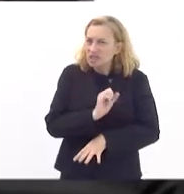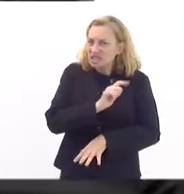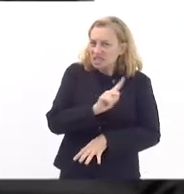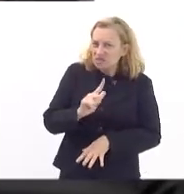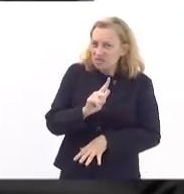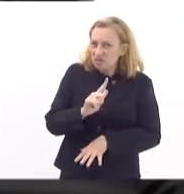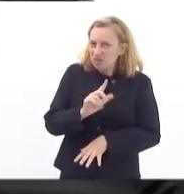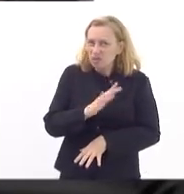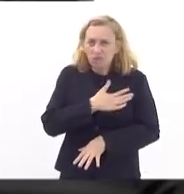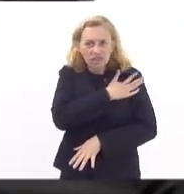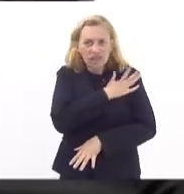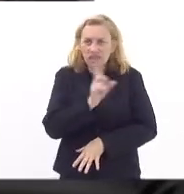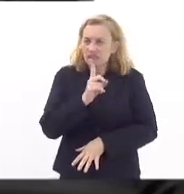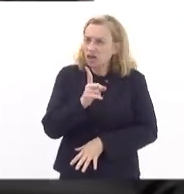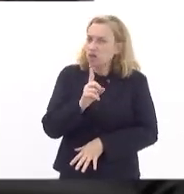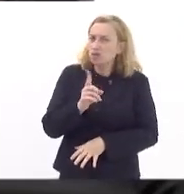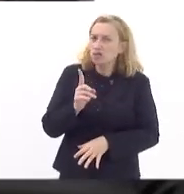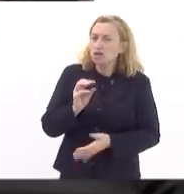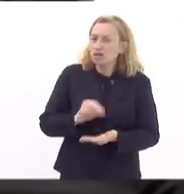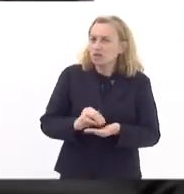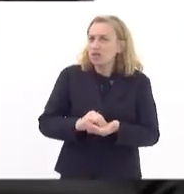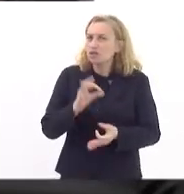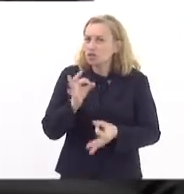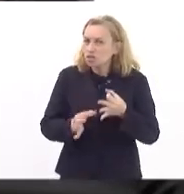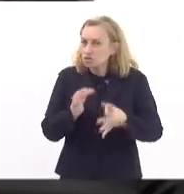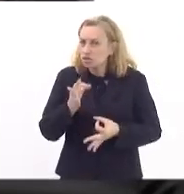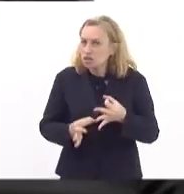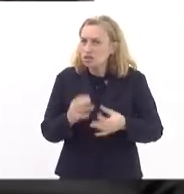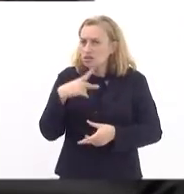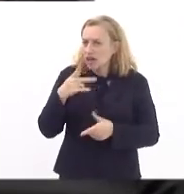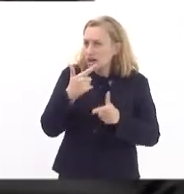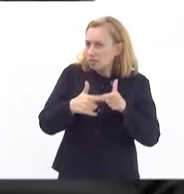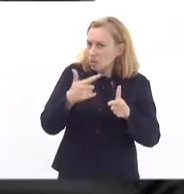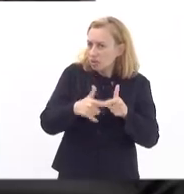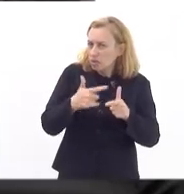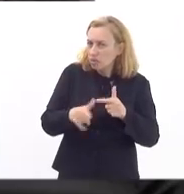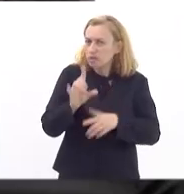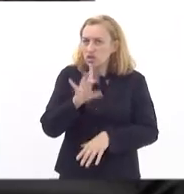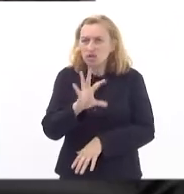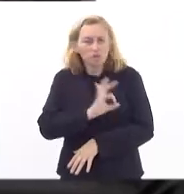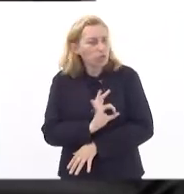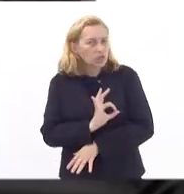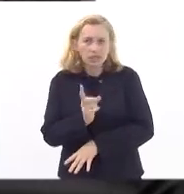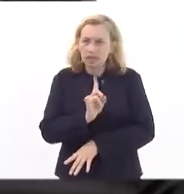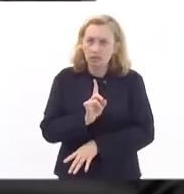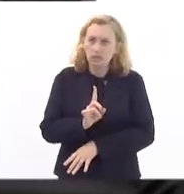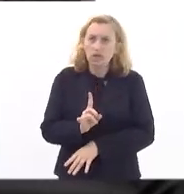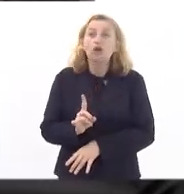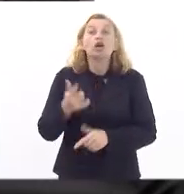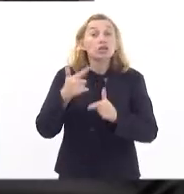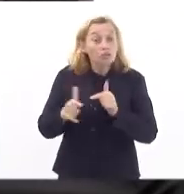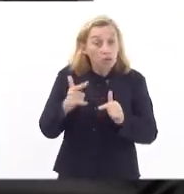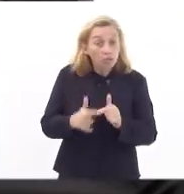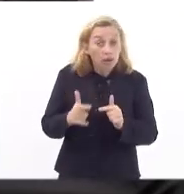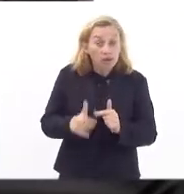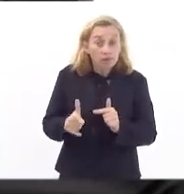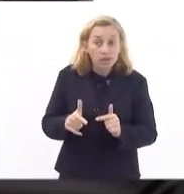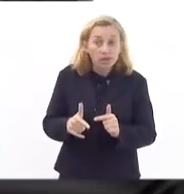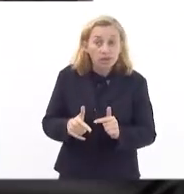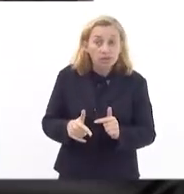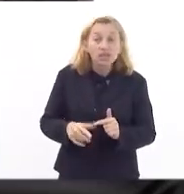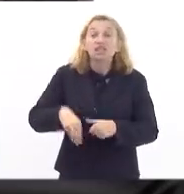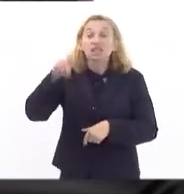Civil da polícia militar é injusto colocar isso como problema Apenas da Polícia Civil da Polícia Militar Isso é um problema